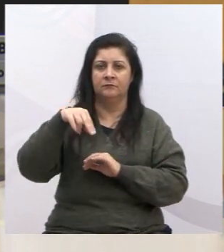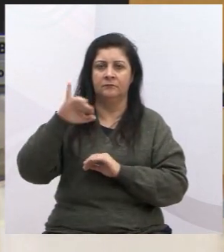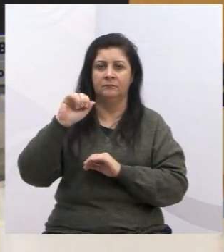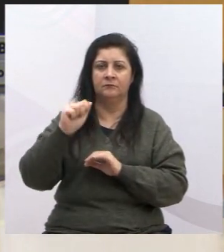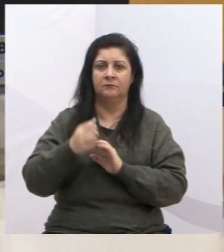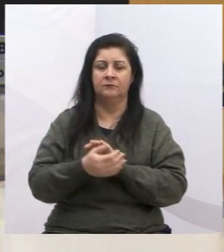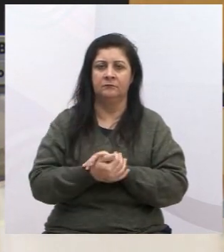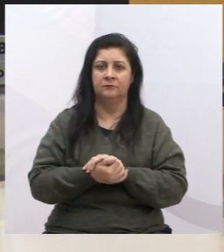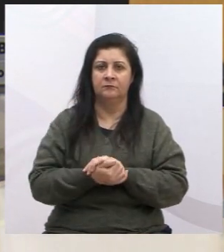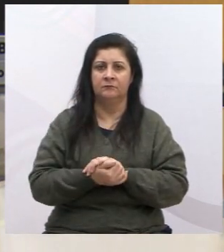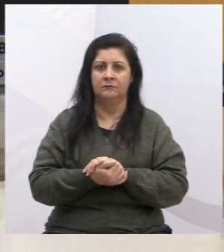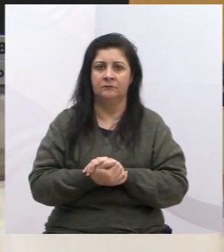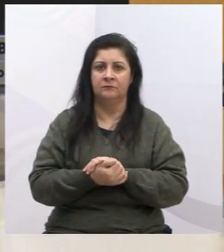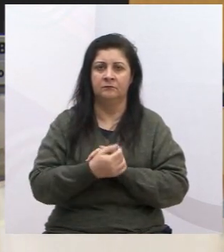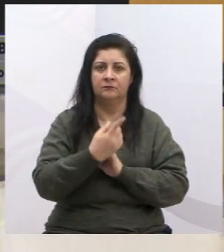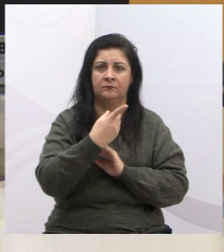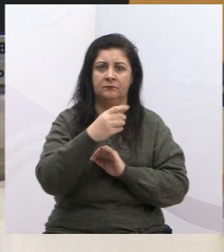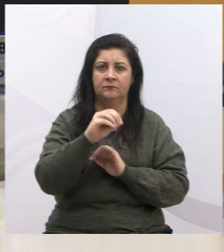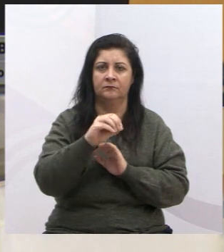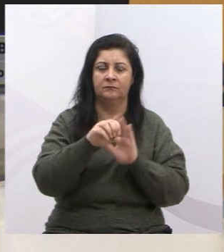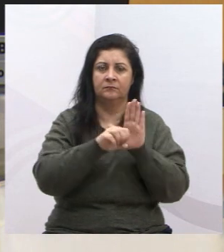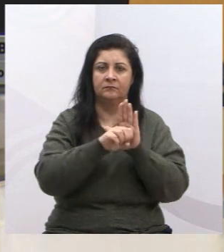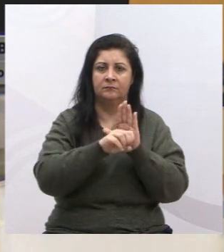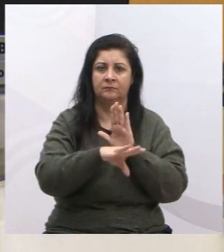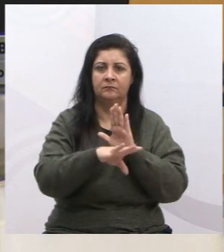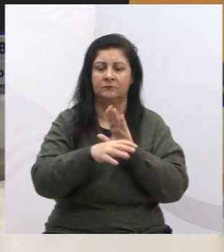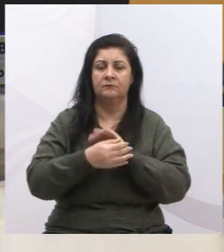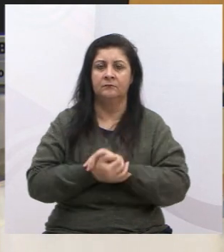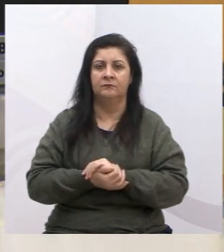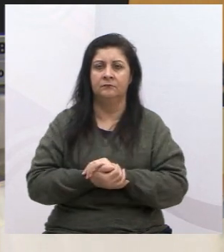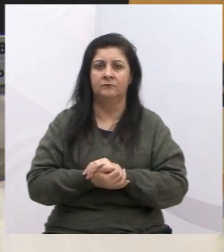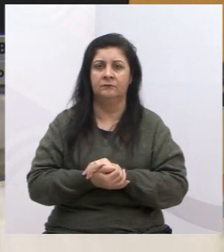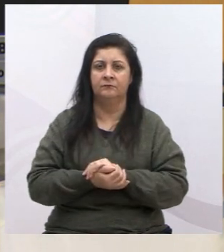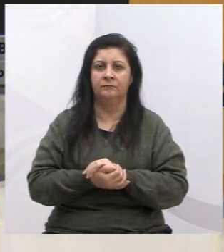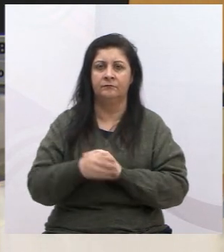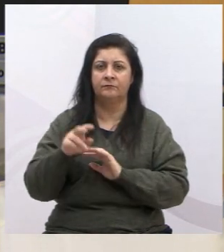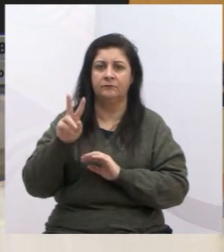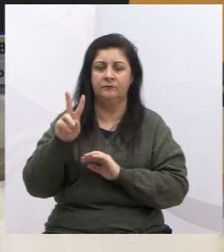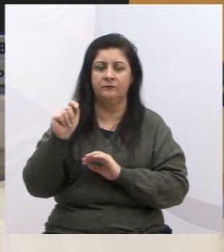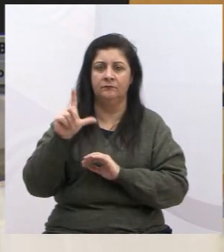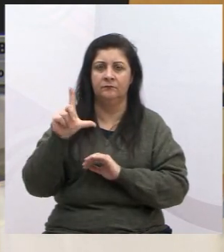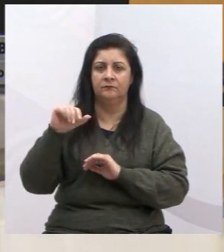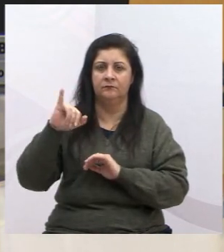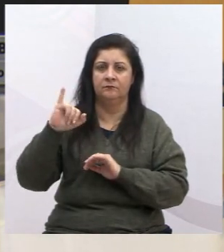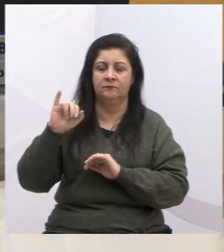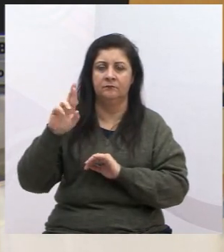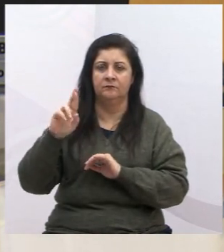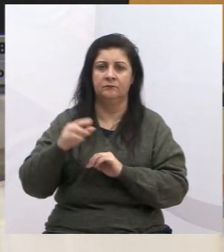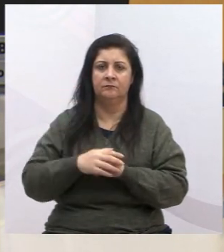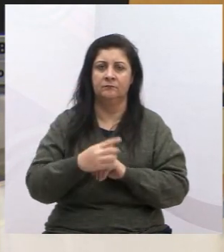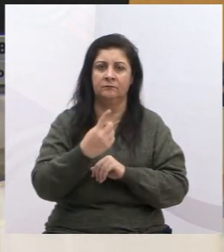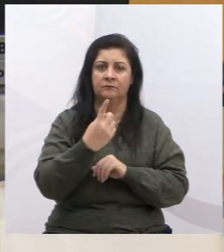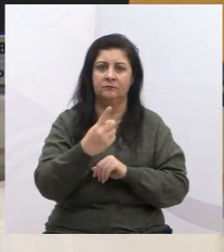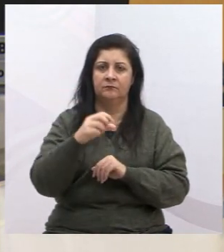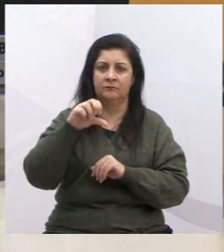Amizade, 10 indicações. Valmir do Parque Meia Lua,